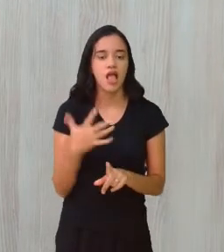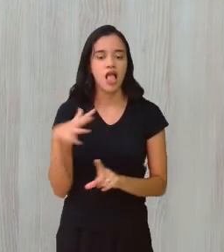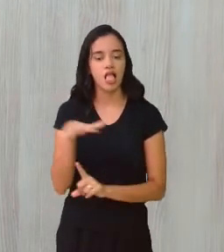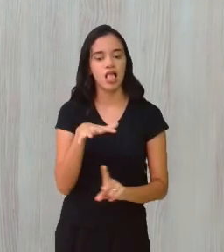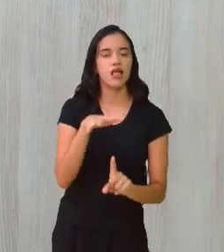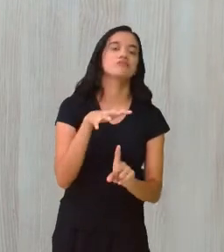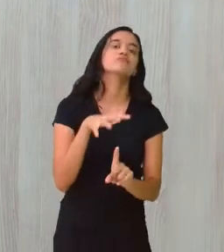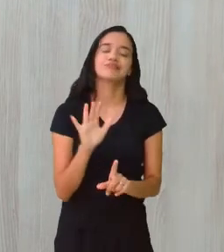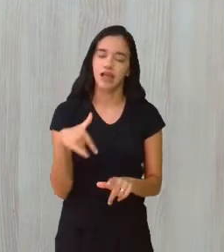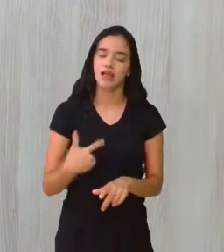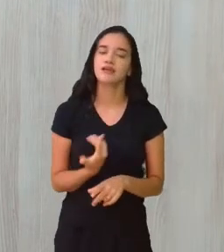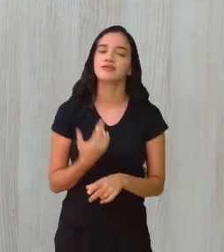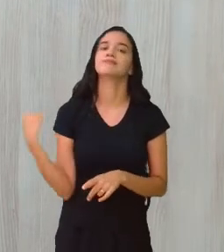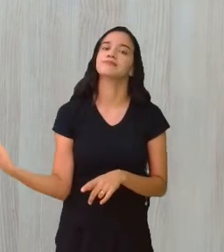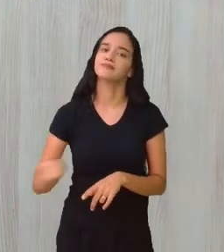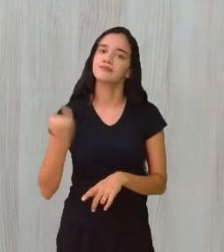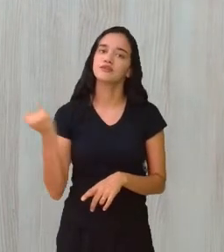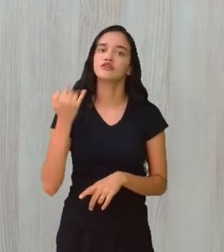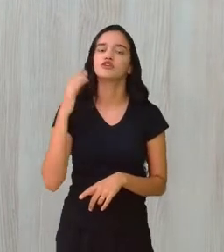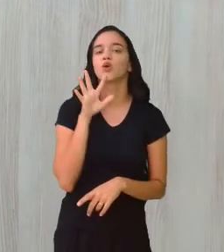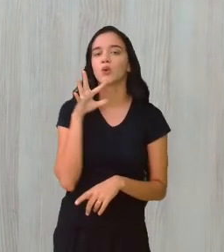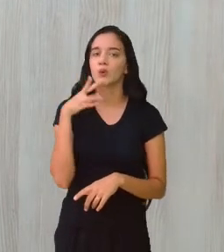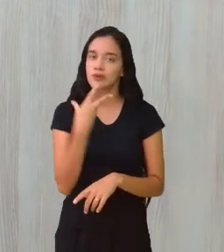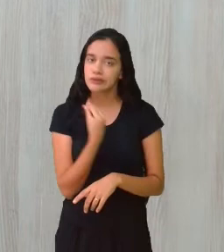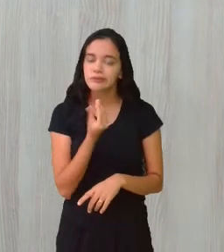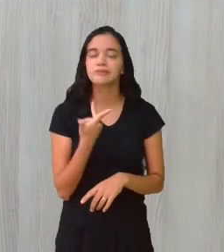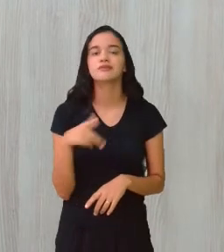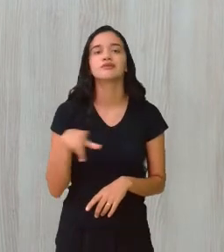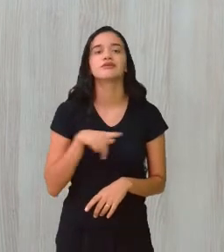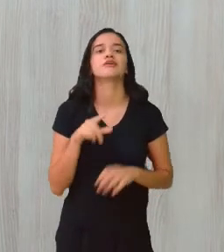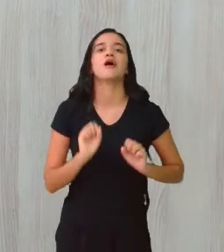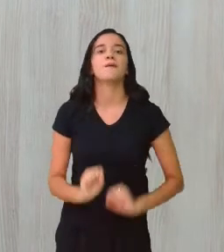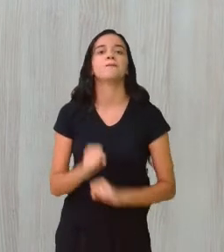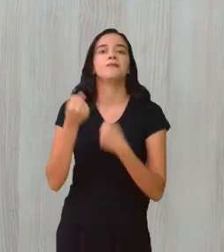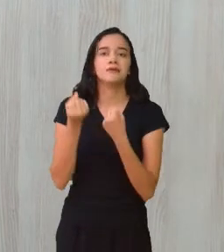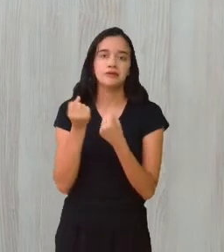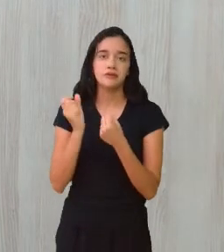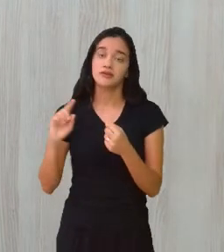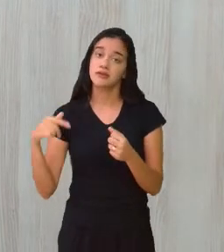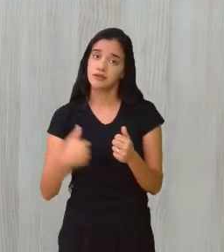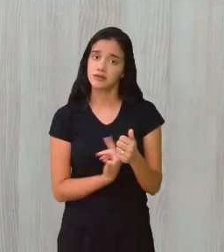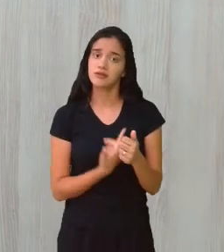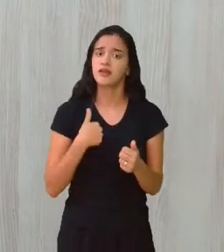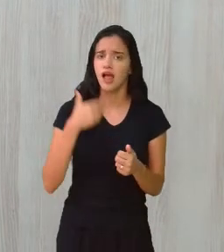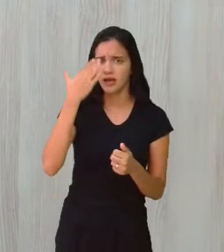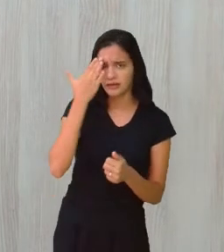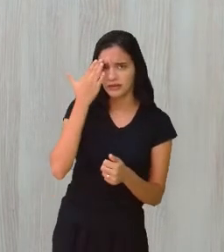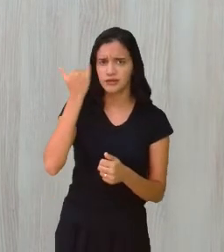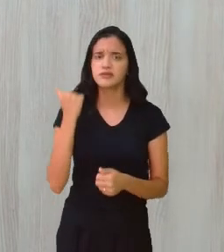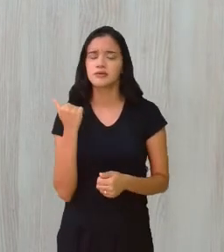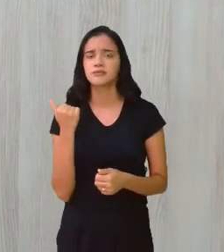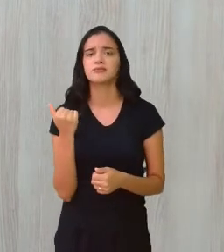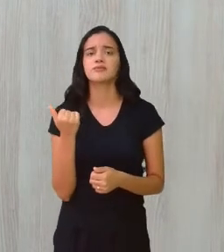manipulado, né? Então é importante, o conhecimento tem força, tem poder. E é importante que a gente saiba, né,